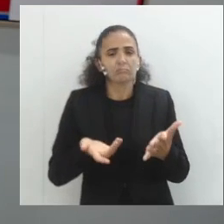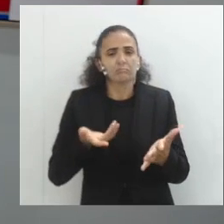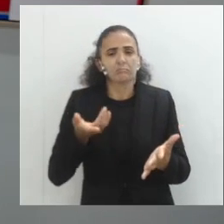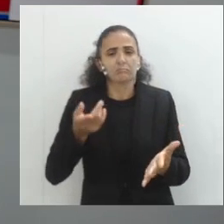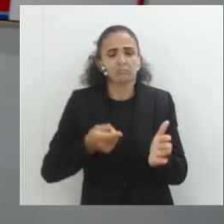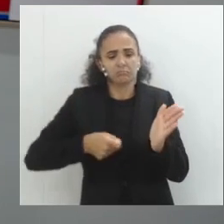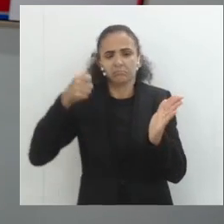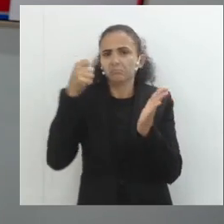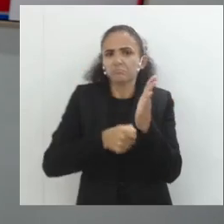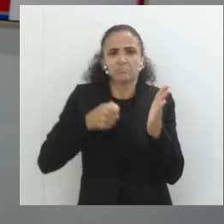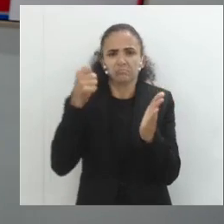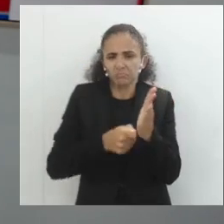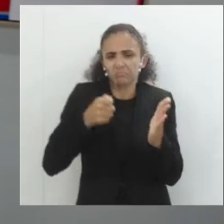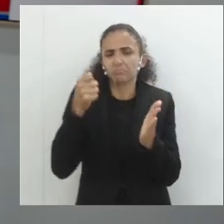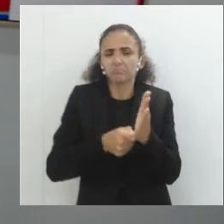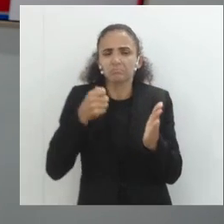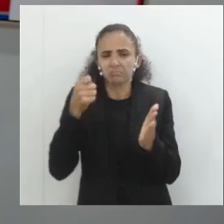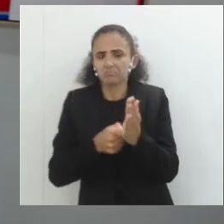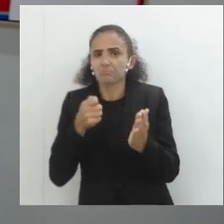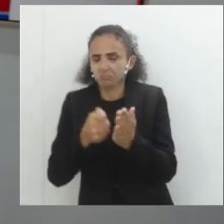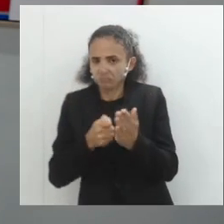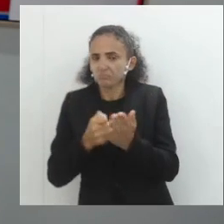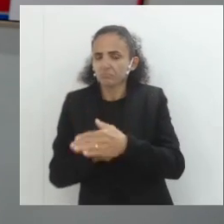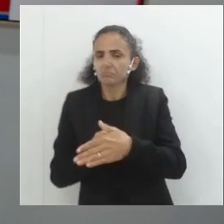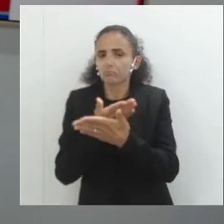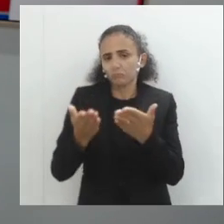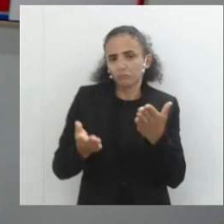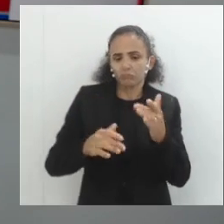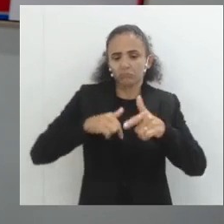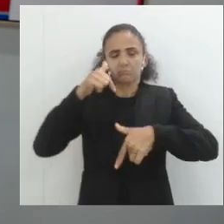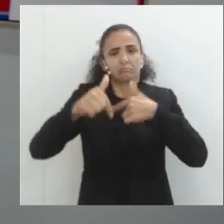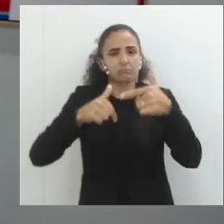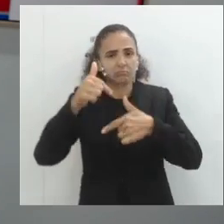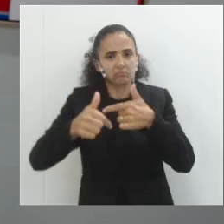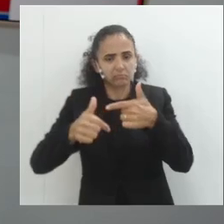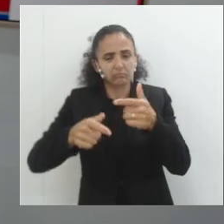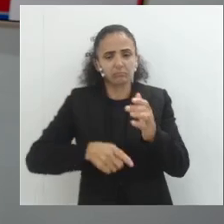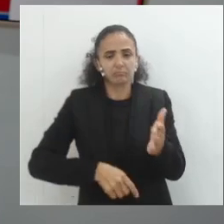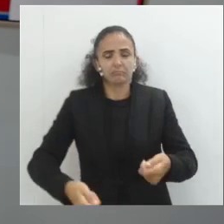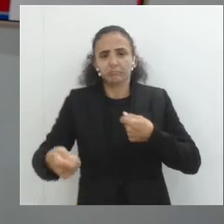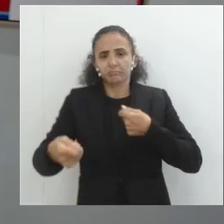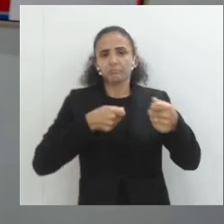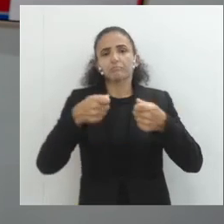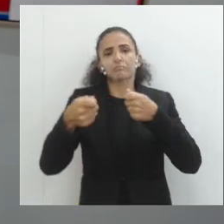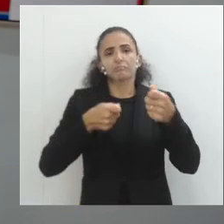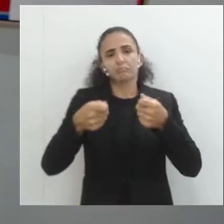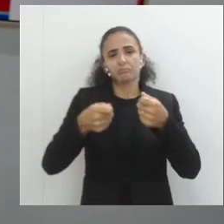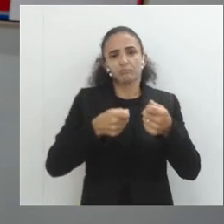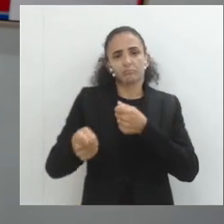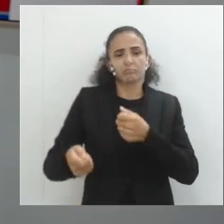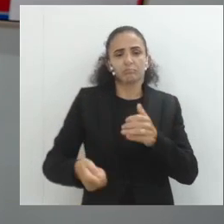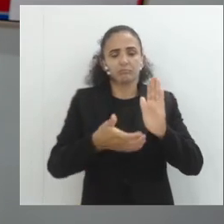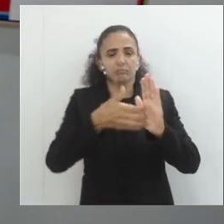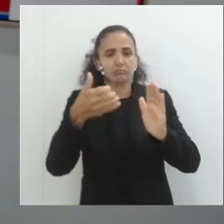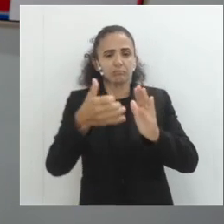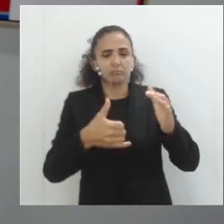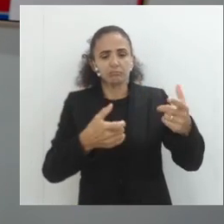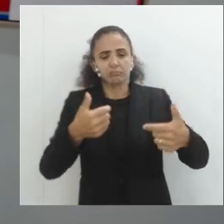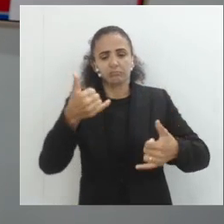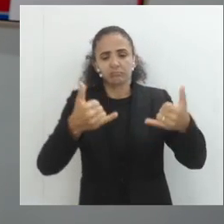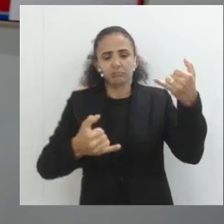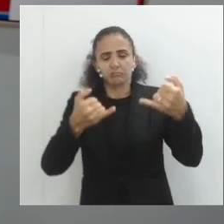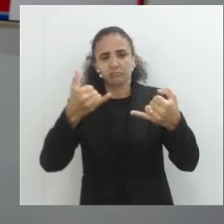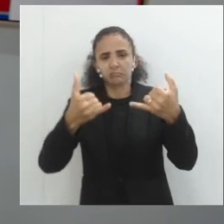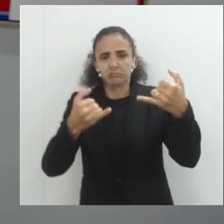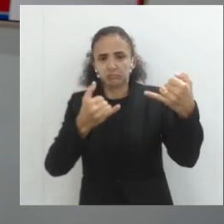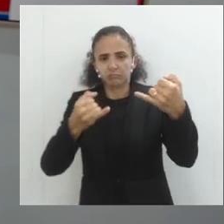colocar pressão, tenta colocar ações para controlar e para também desarmar a política nuclear da